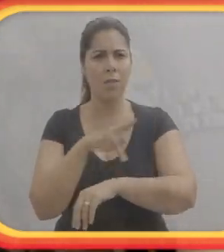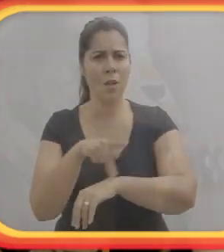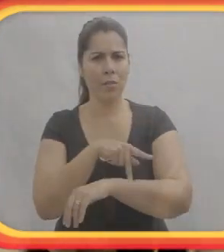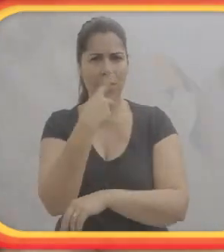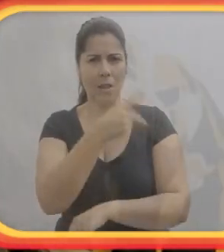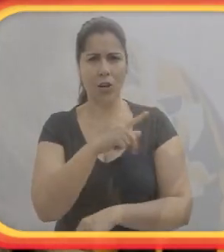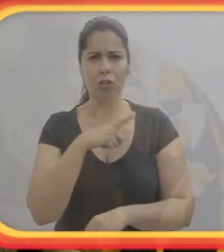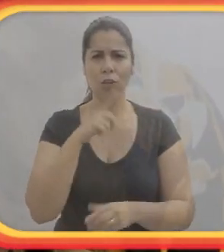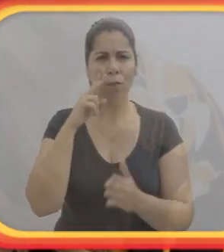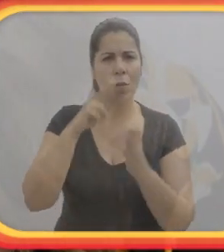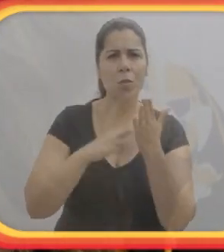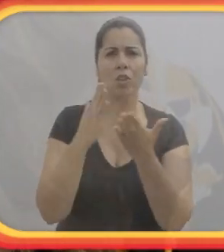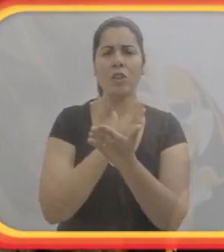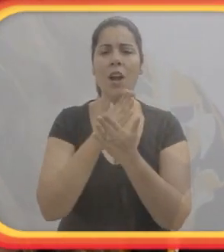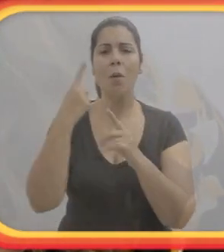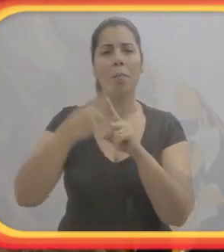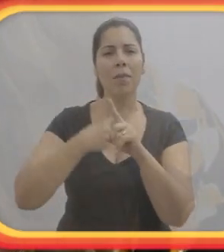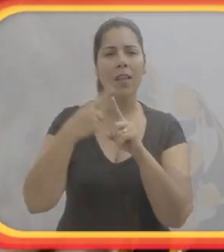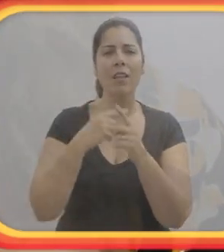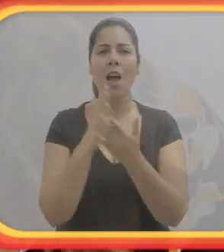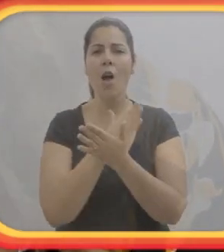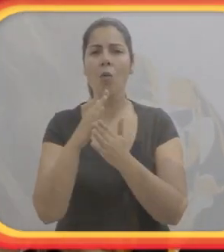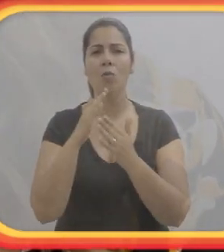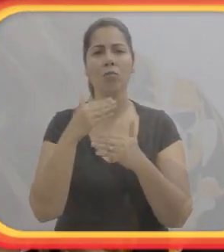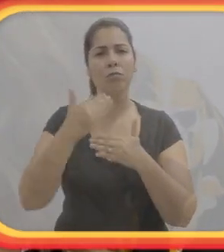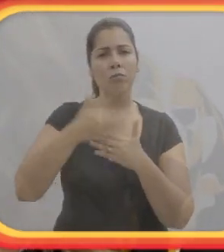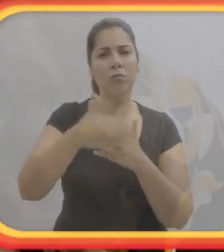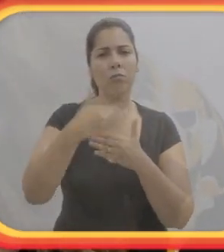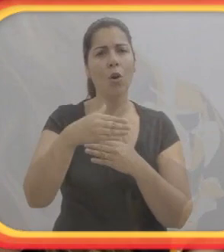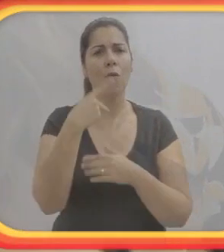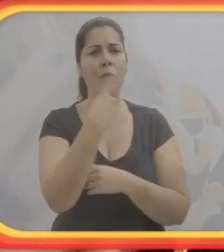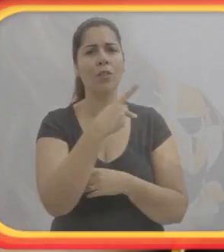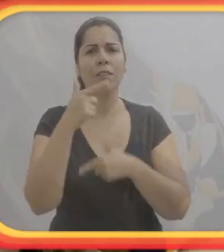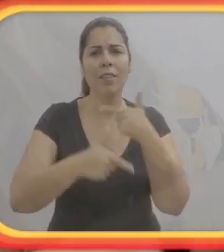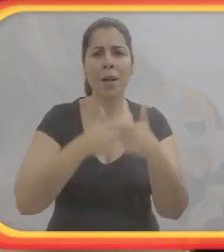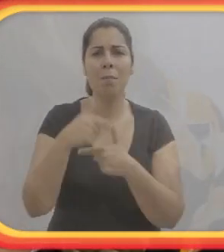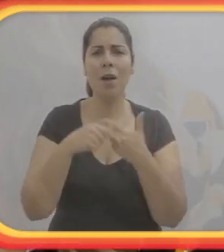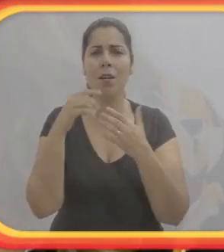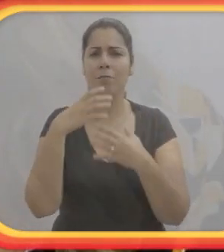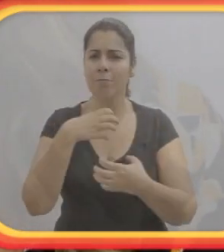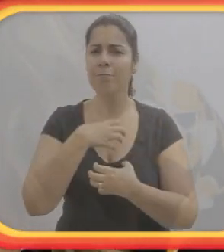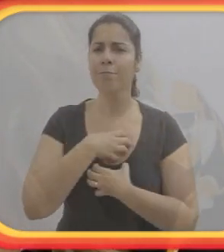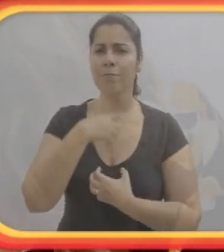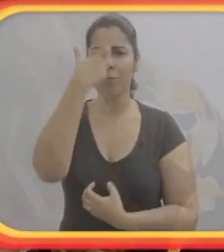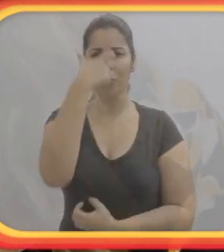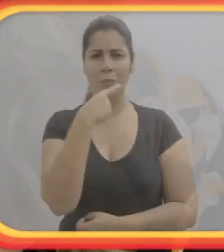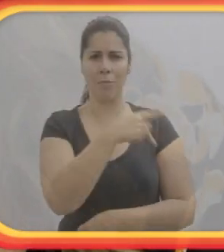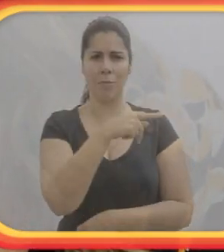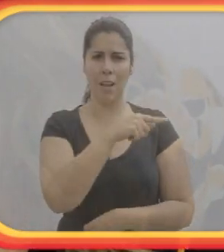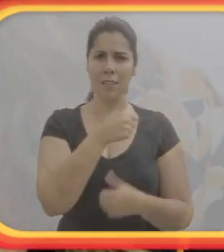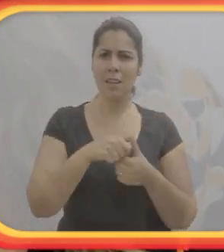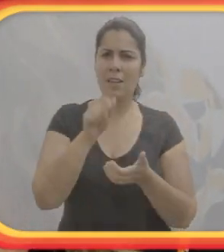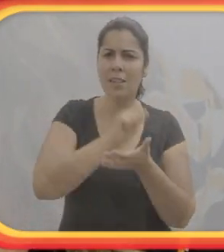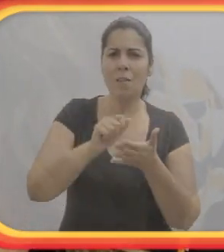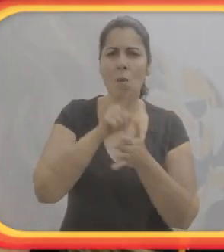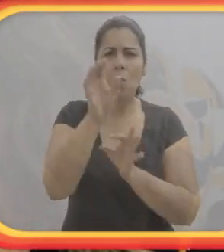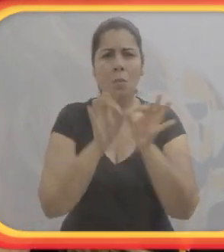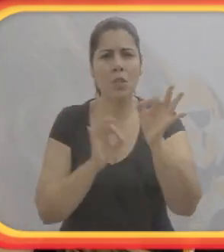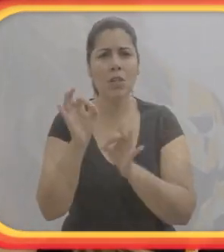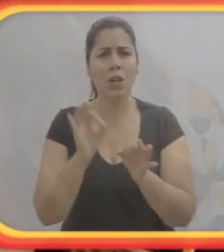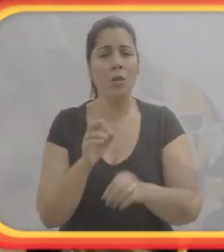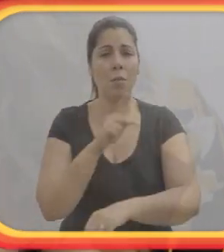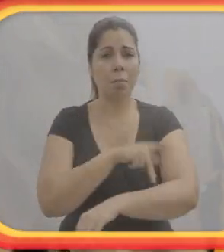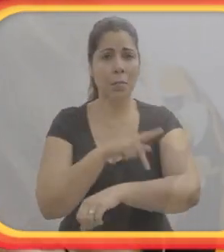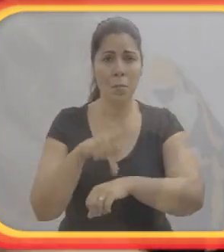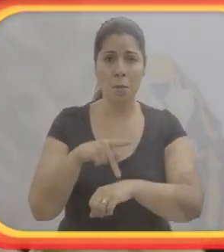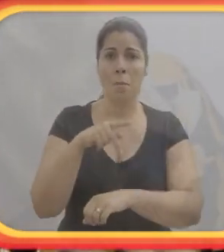de um projeto com a psicopedagoga dele, ele tinha lido o Diário de um Banana, né, algumas edições, e de